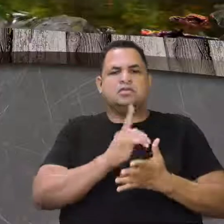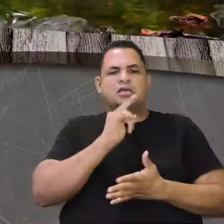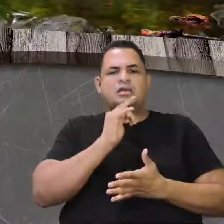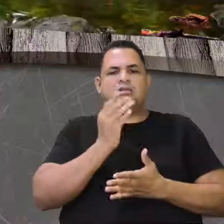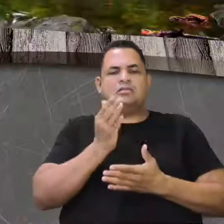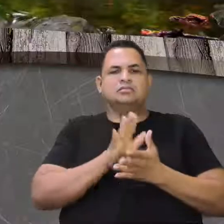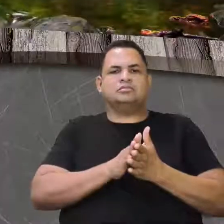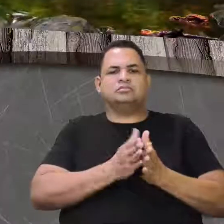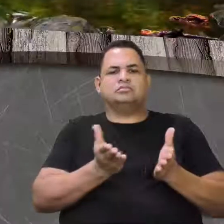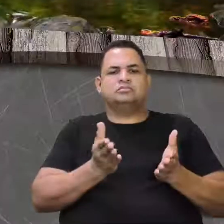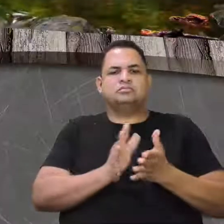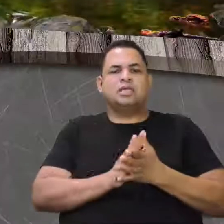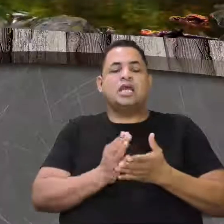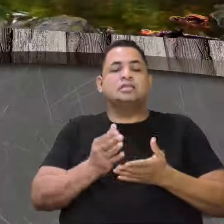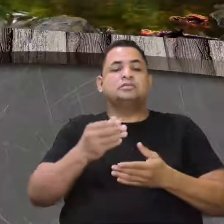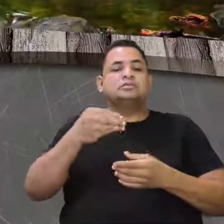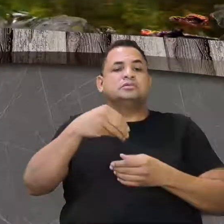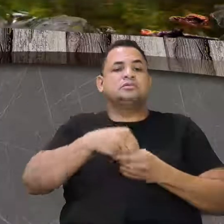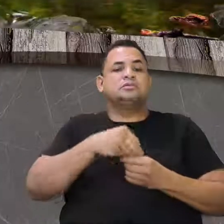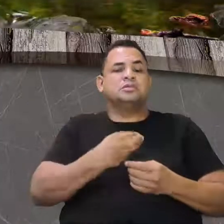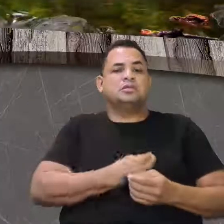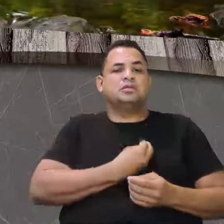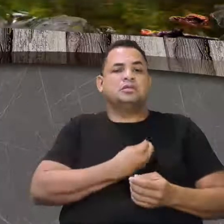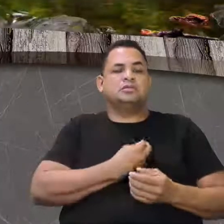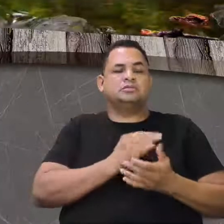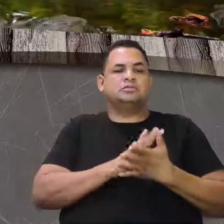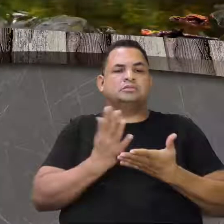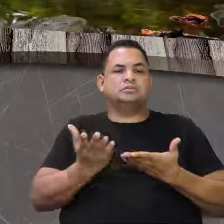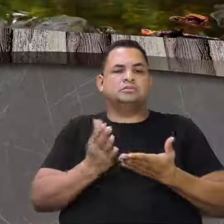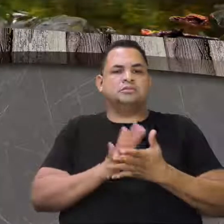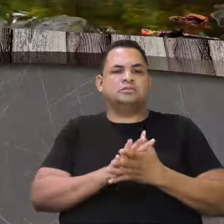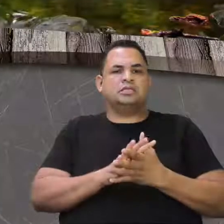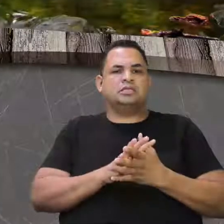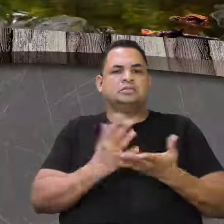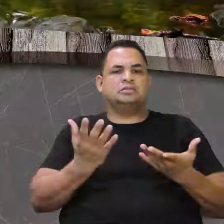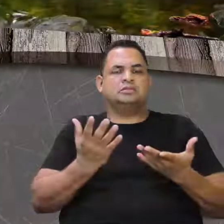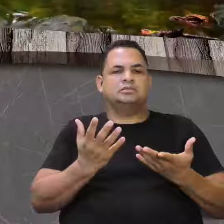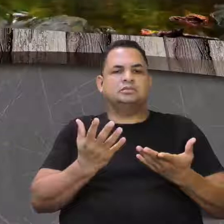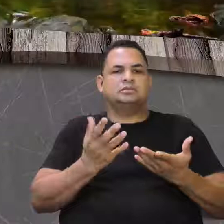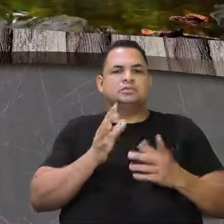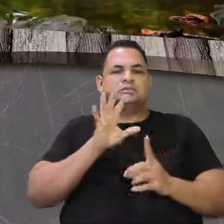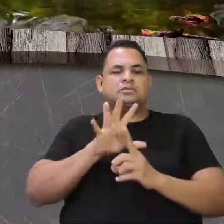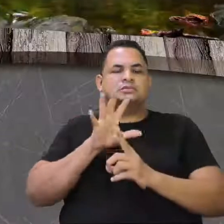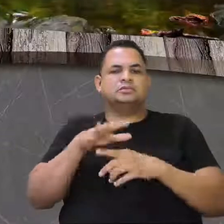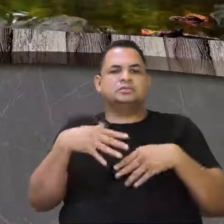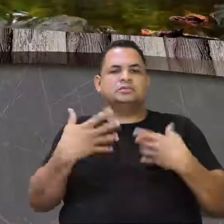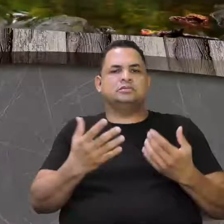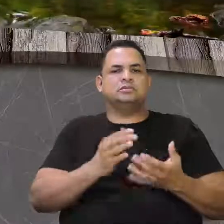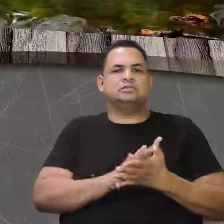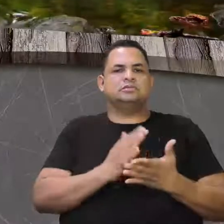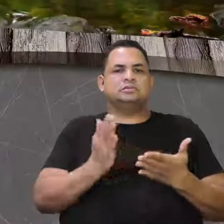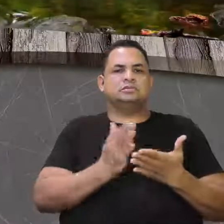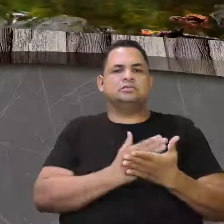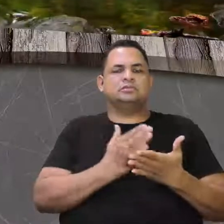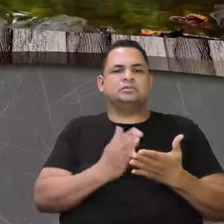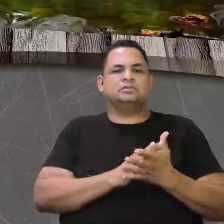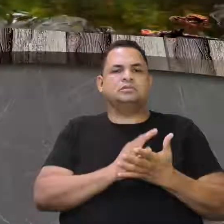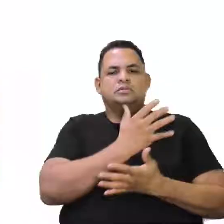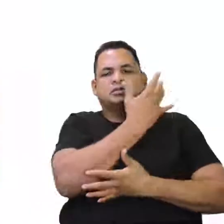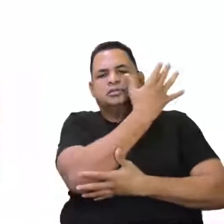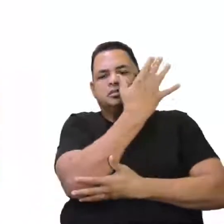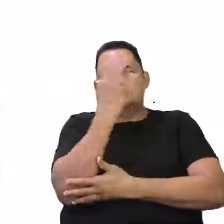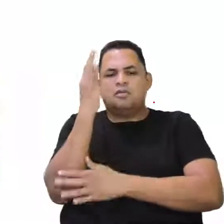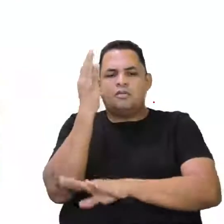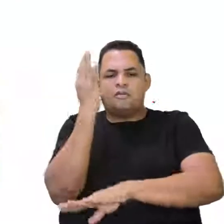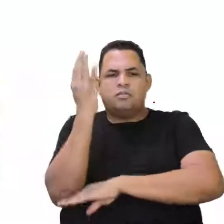quanto dentro dos organismos que estão recebendo essas interferências. Vamos dar uma olhada então nesse material sobre o desmatamento.